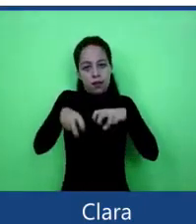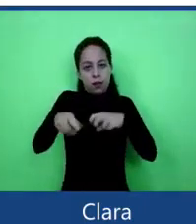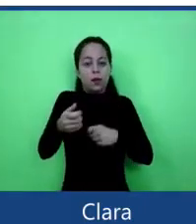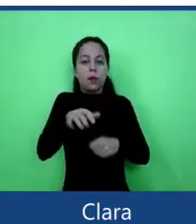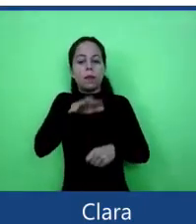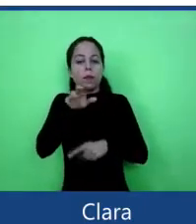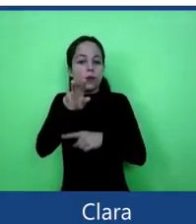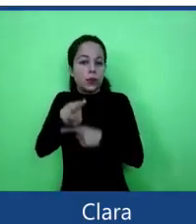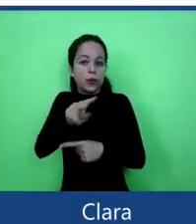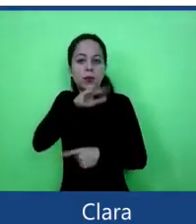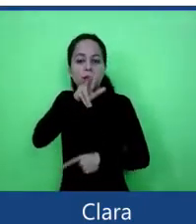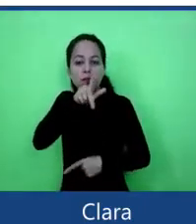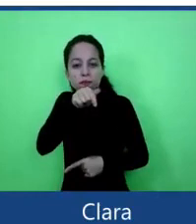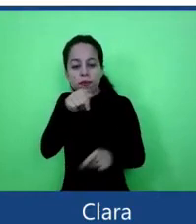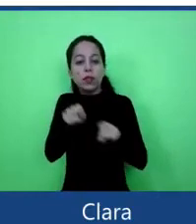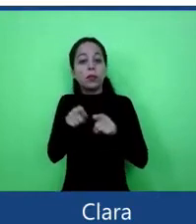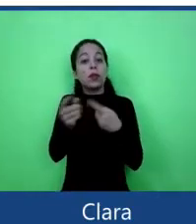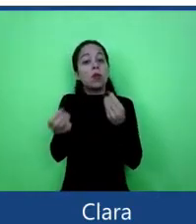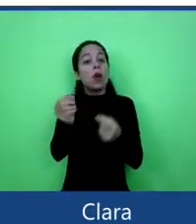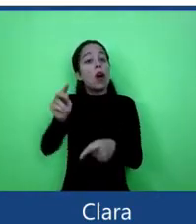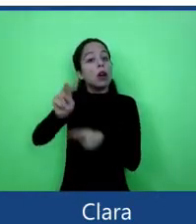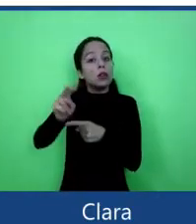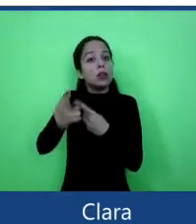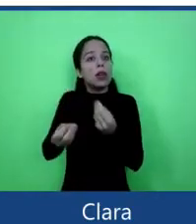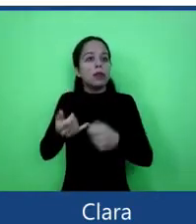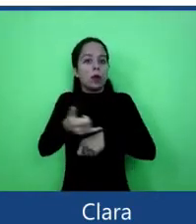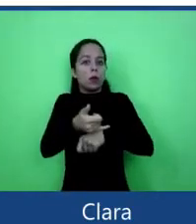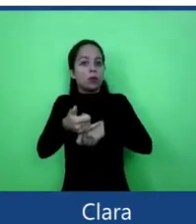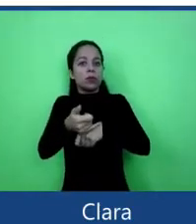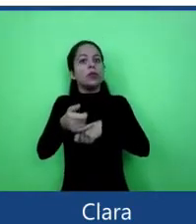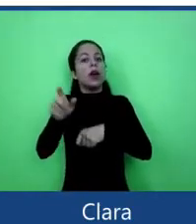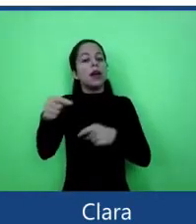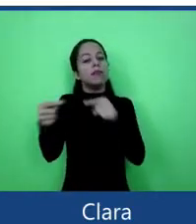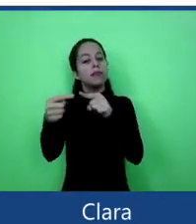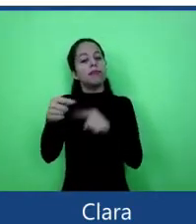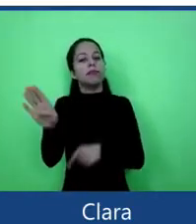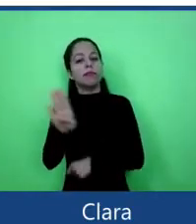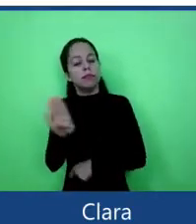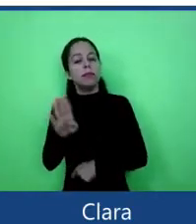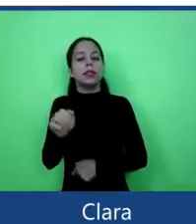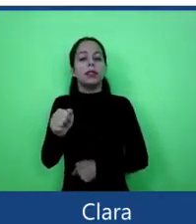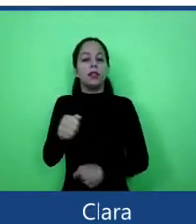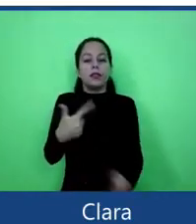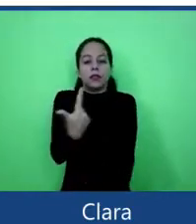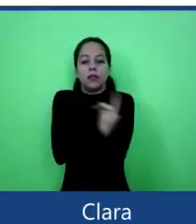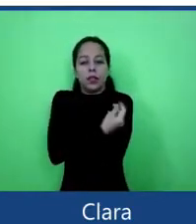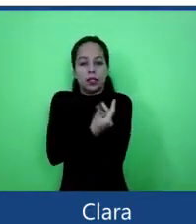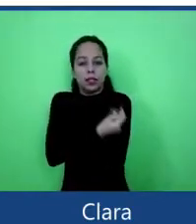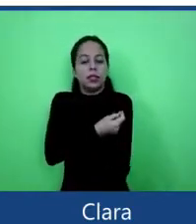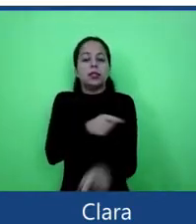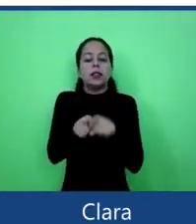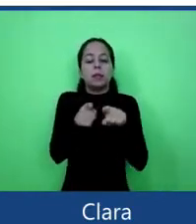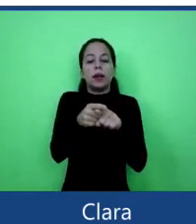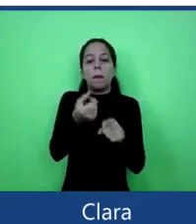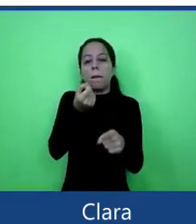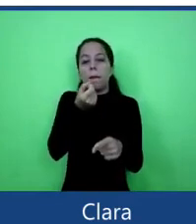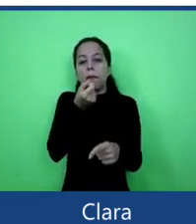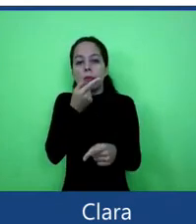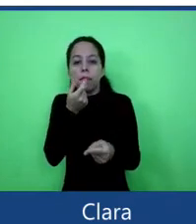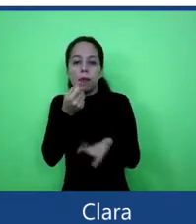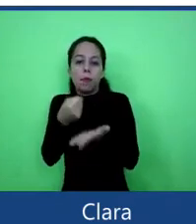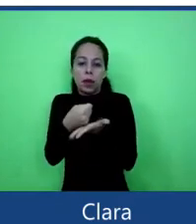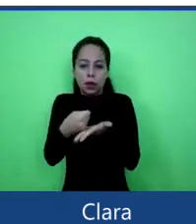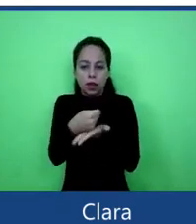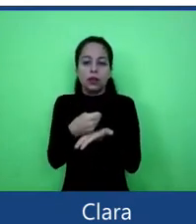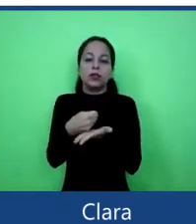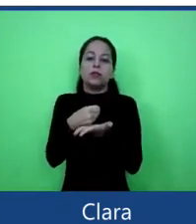de biocombustíveis, como cosméticos, fármacos, vacinas, entre outros. E é importante que gera bastante emprego,